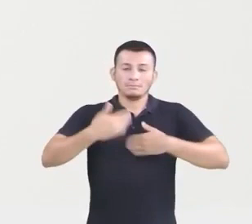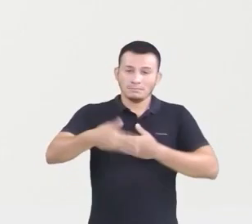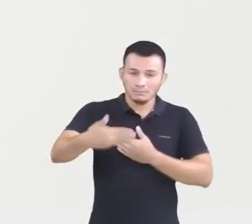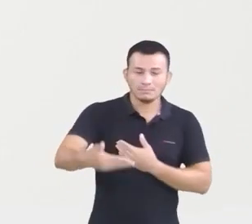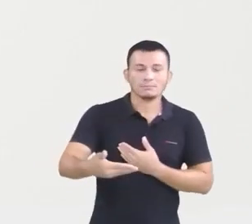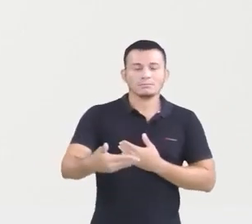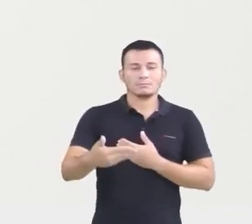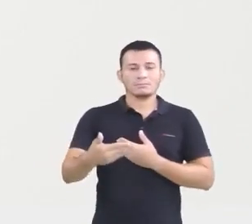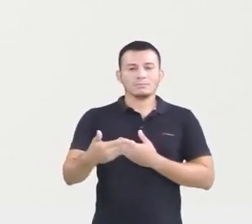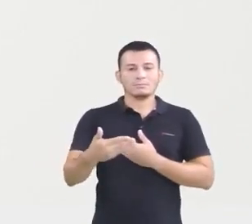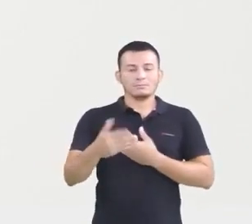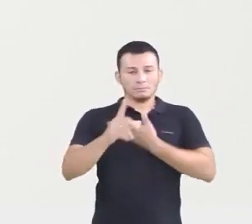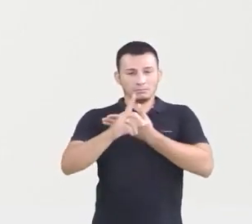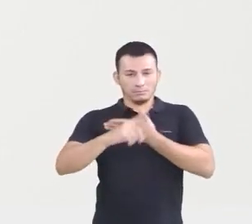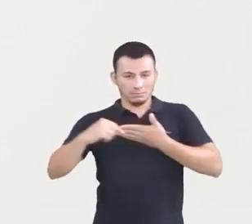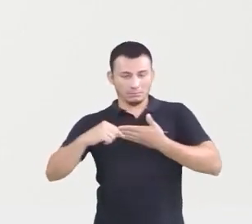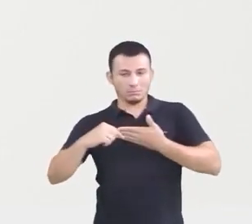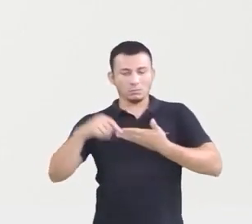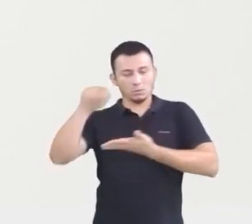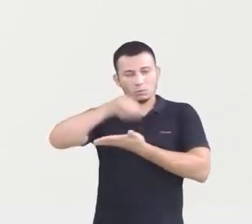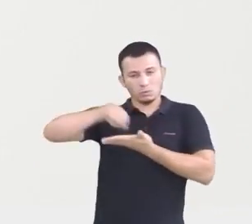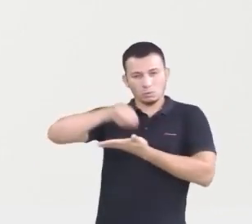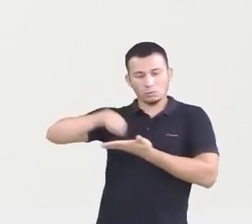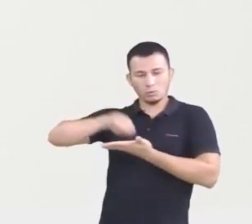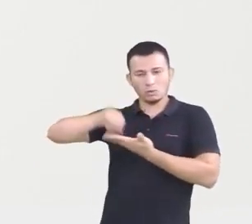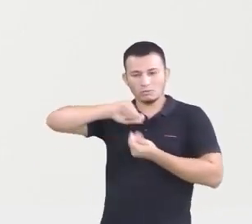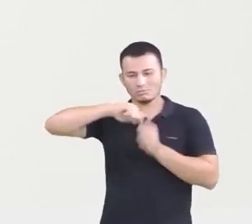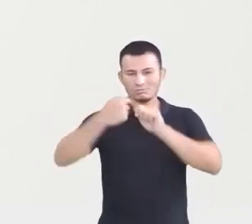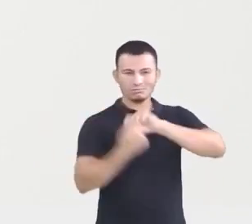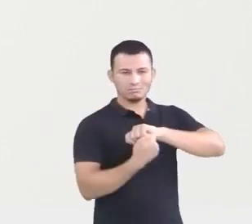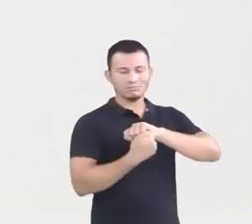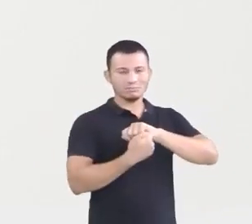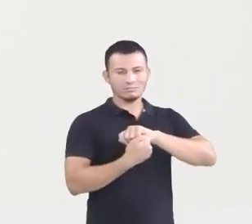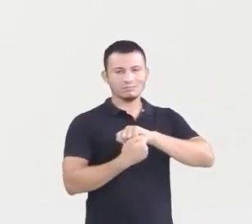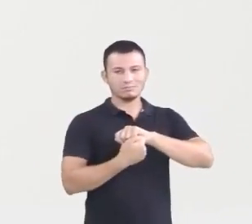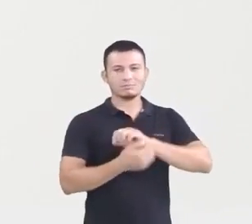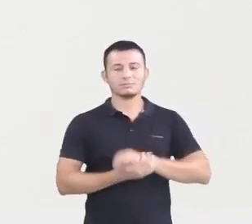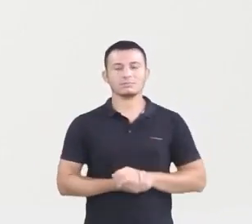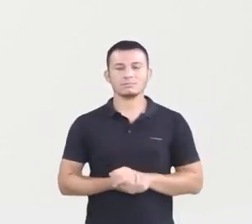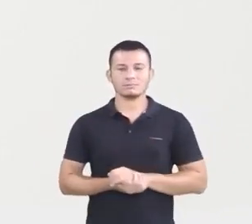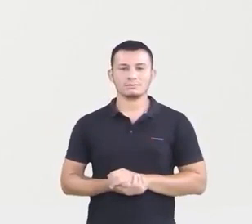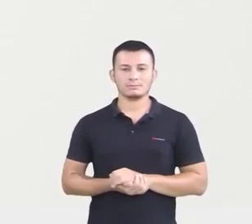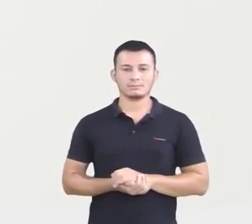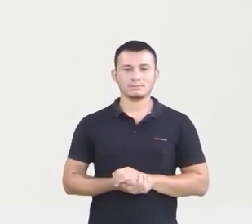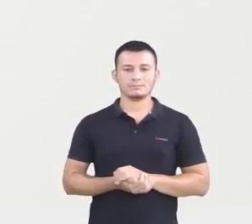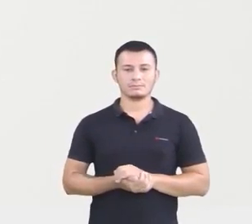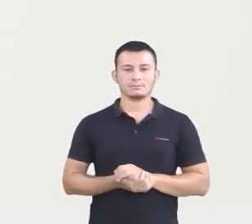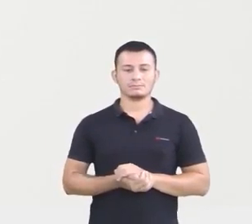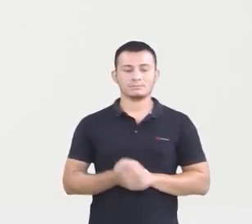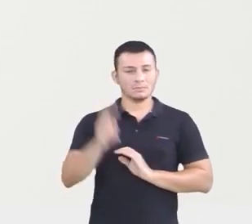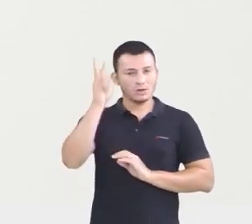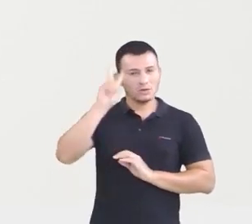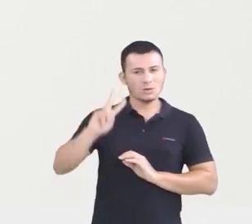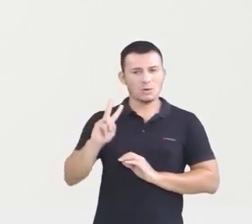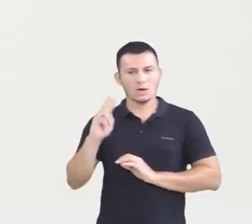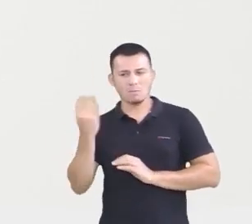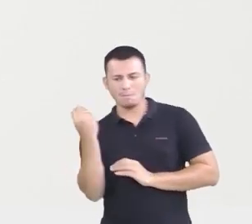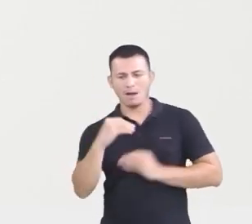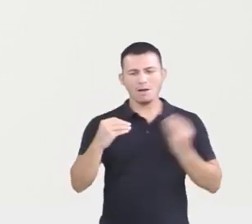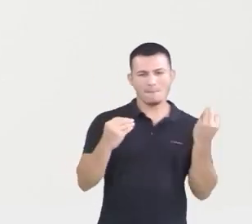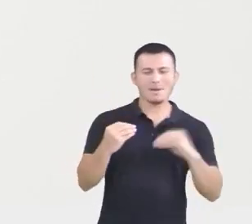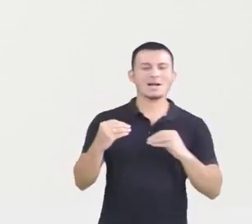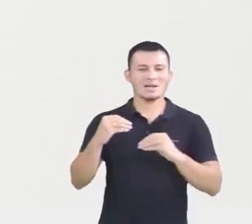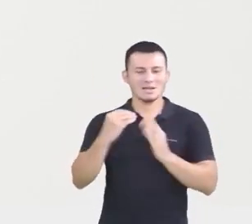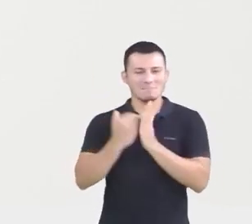Posteriormente, Lewis Carroll reescreveu As Aventuras de Alice no País das Maravilhas, aumentando a história e incluindo